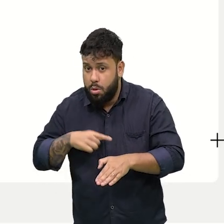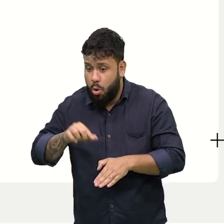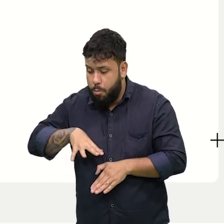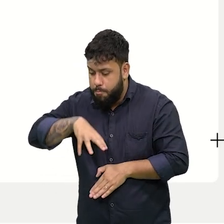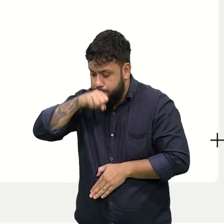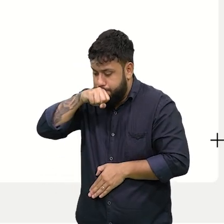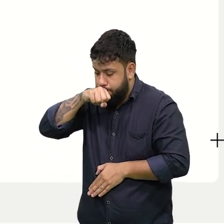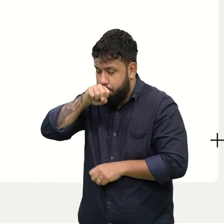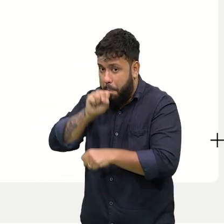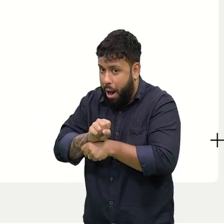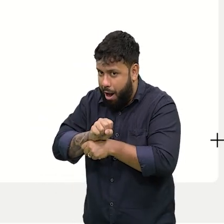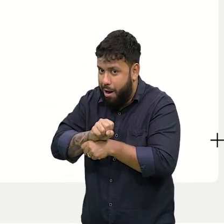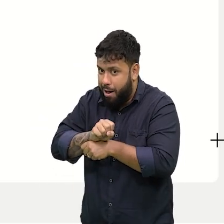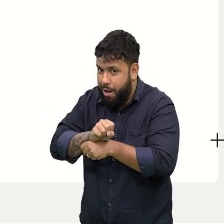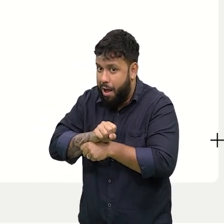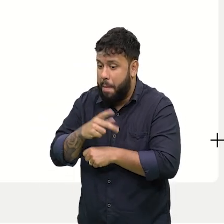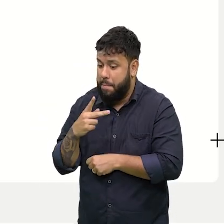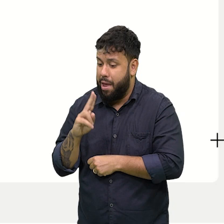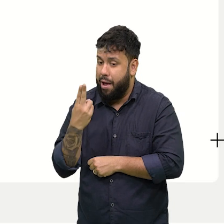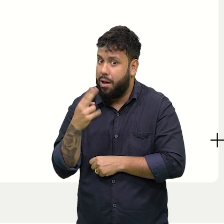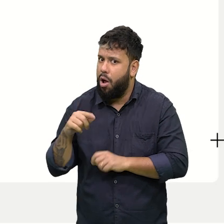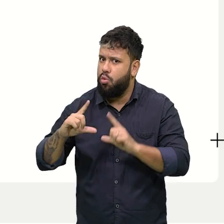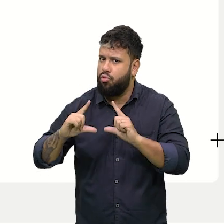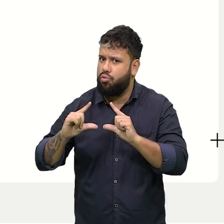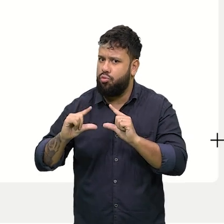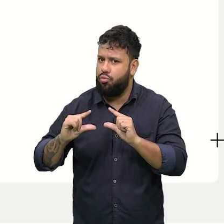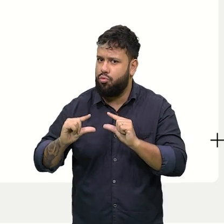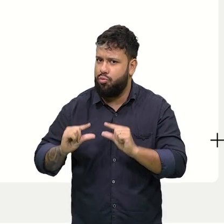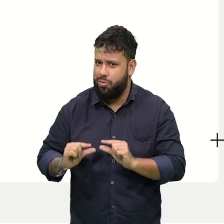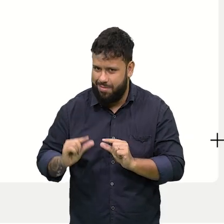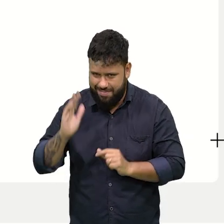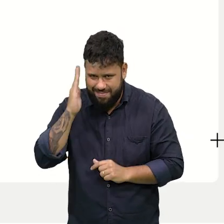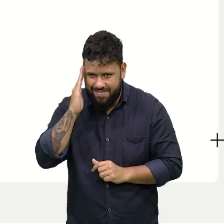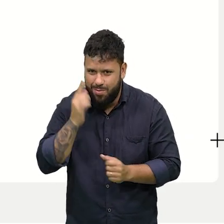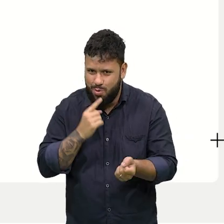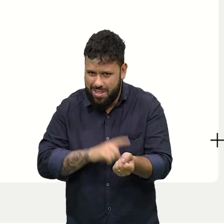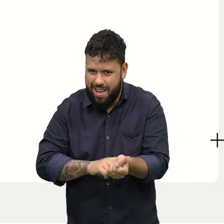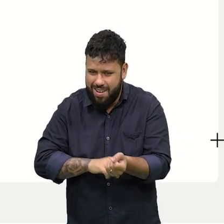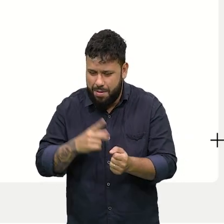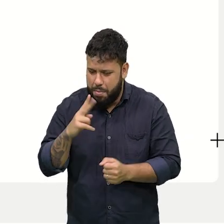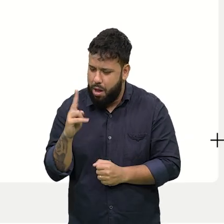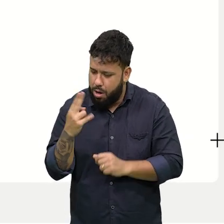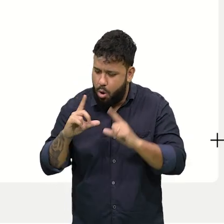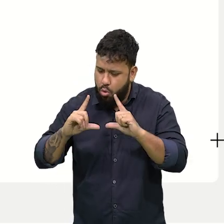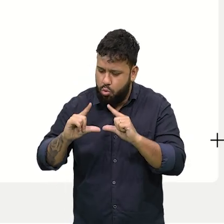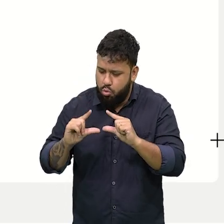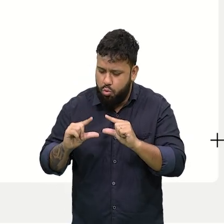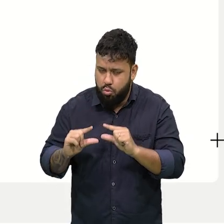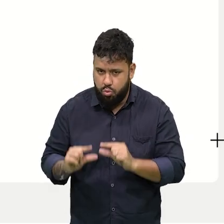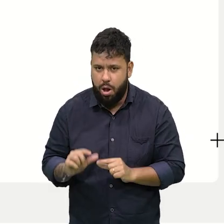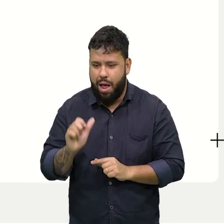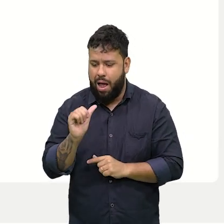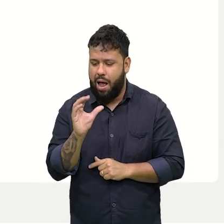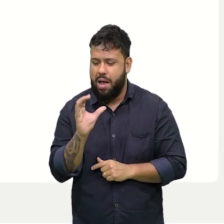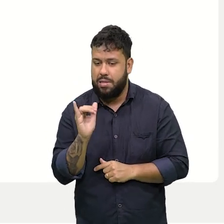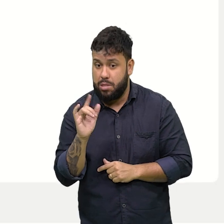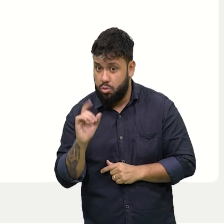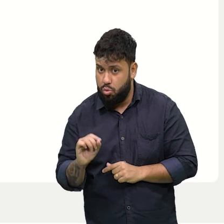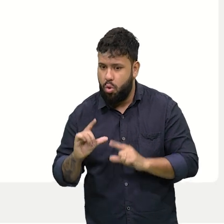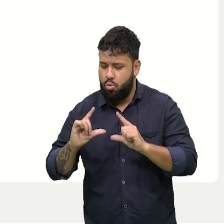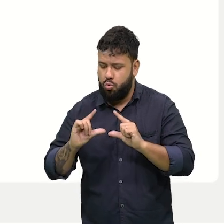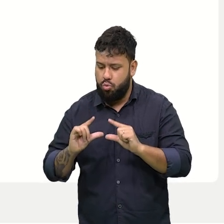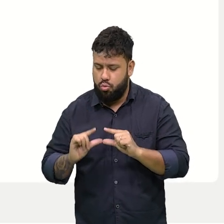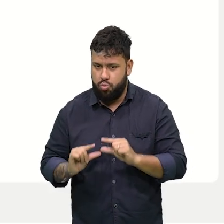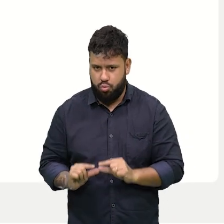vai ficar sem respirar. Então, o pH sanguíneo vai diminuir, certo? O pH sanguíneo vai ficar ácido,